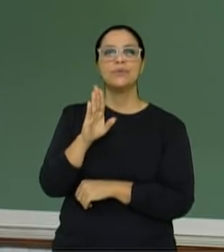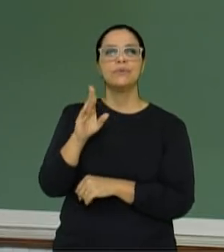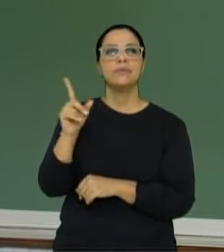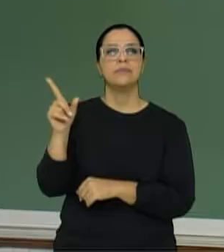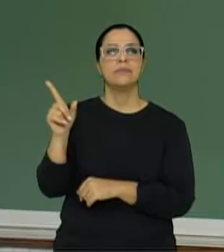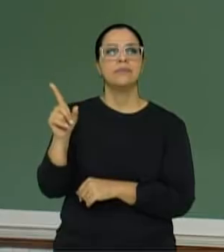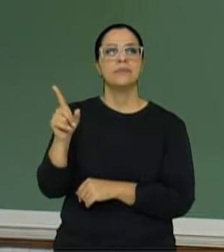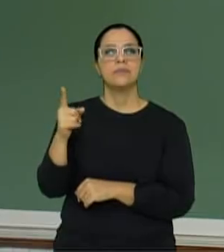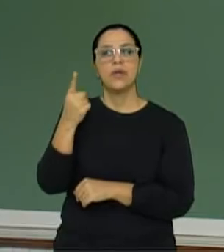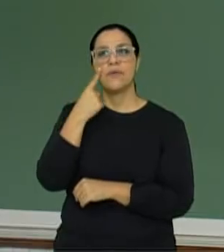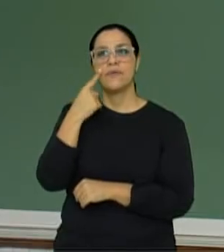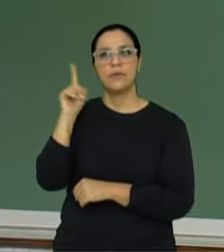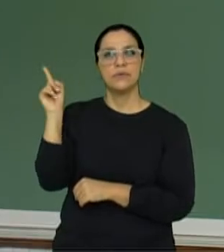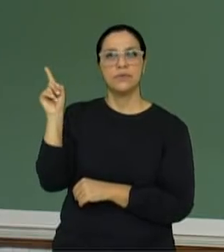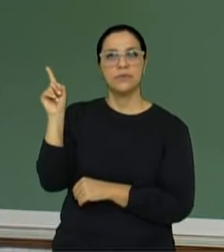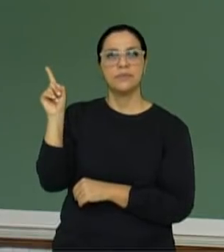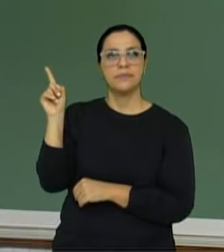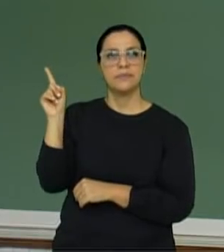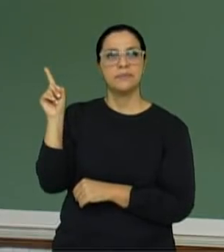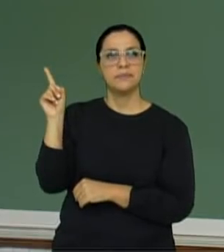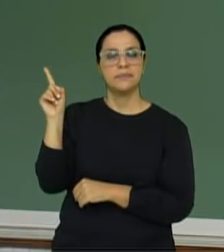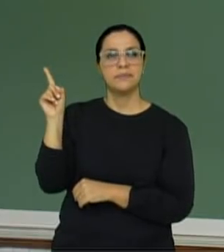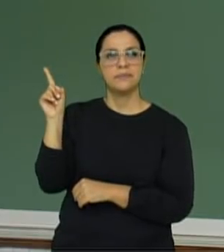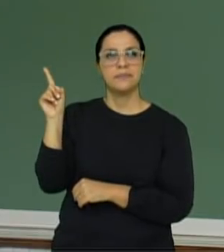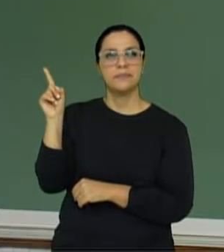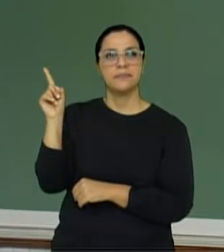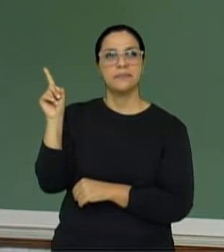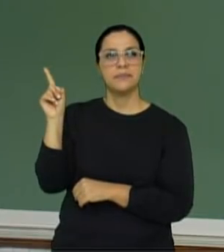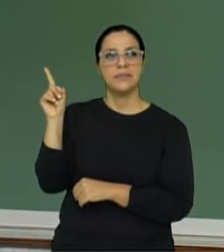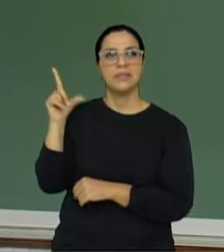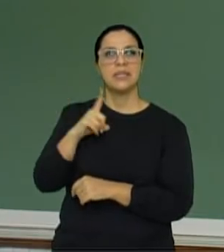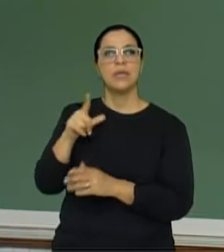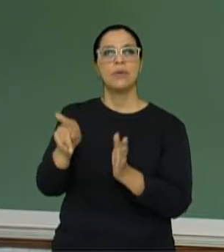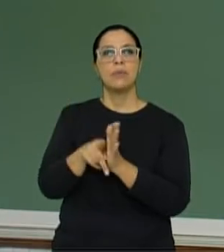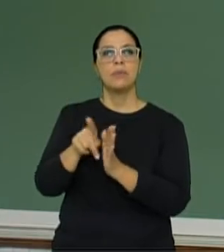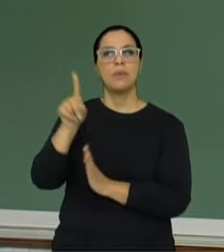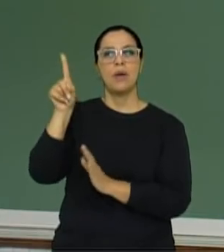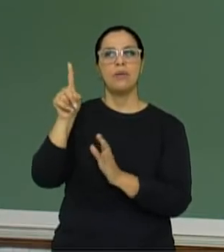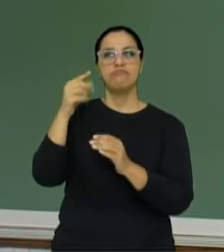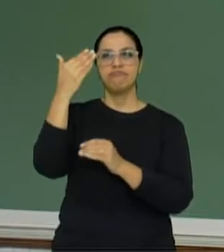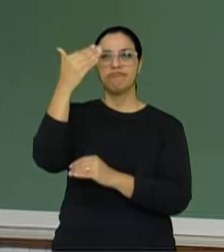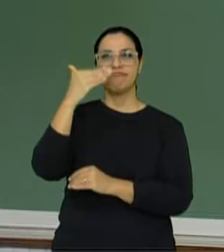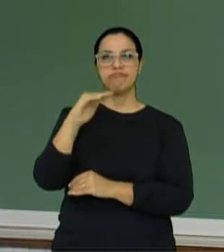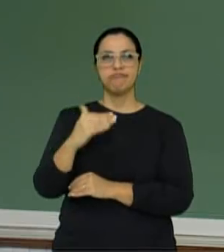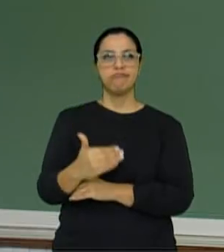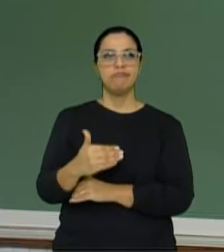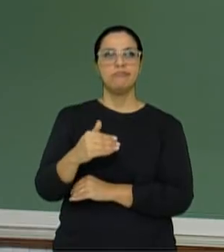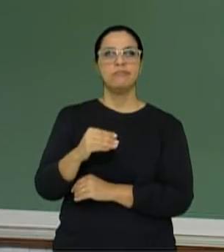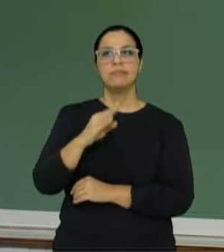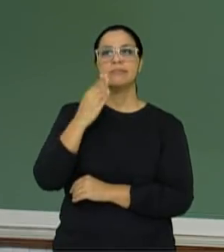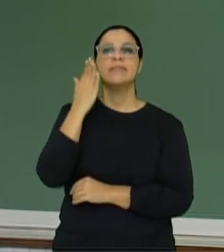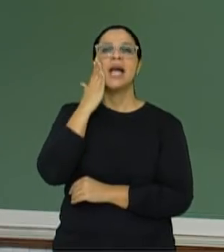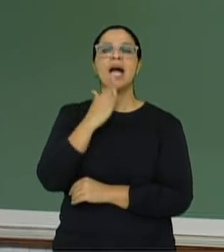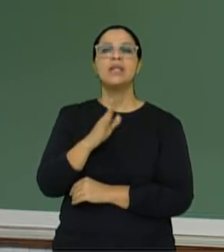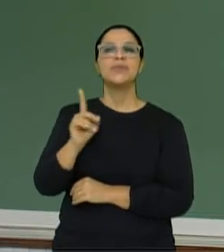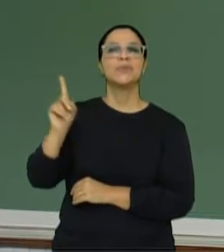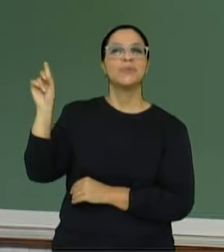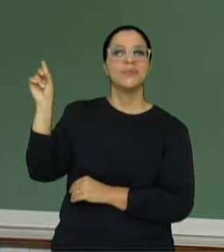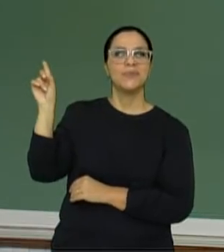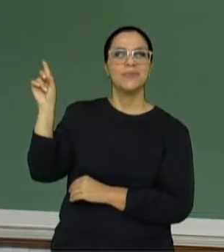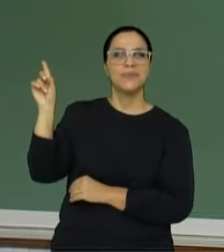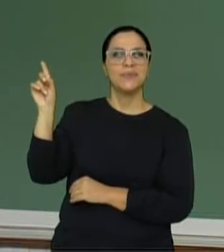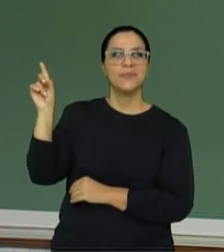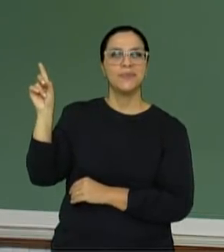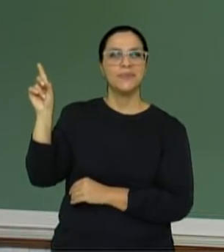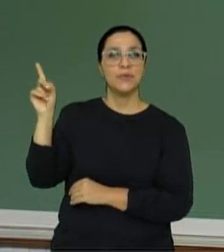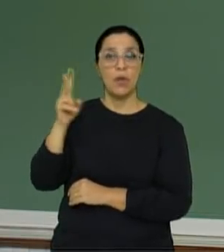vindo de frente aqui agora, na lateral esquerda, você vai enxergar o quê? Você vai enxergar aquilo ali, ó. Lá na projeção ortogonal você vai